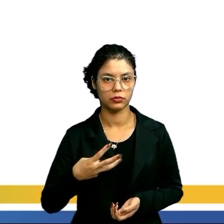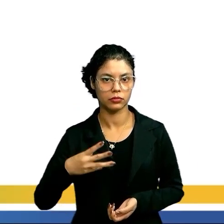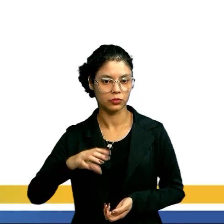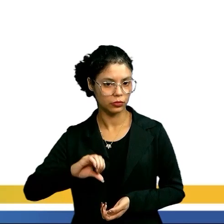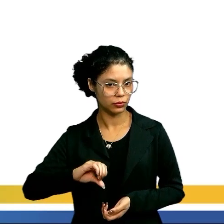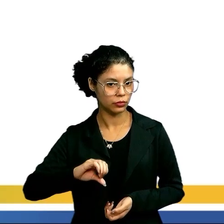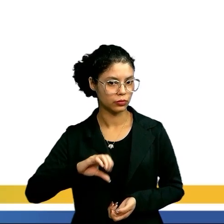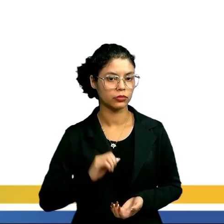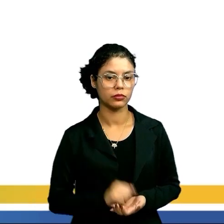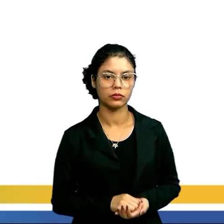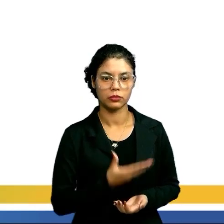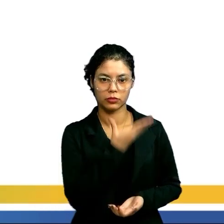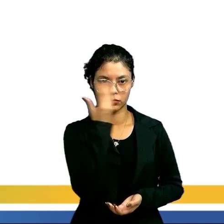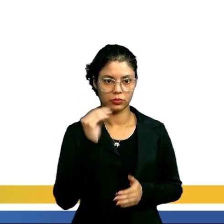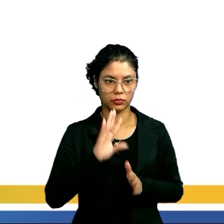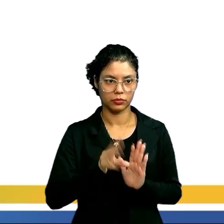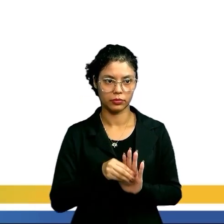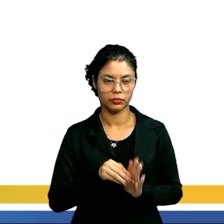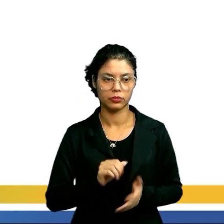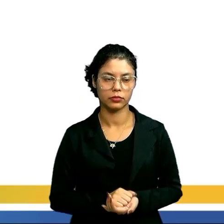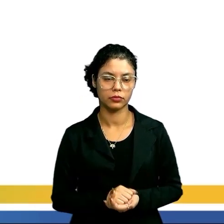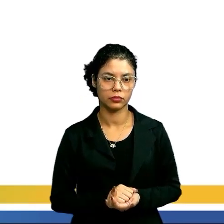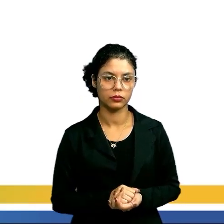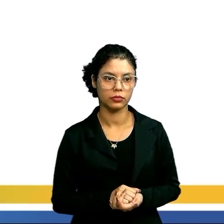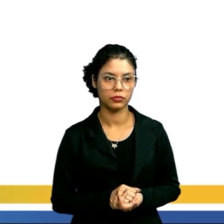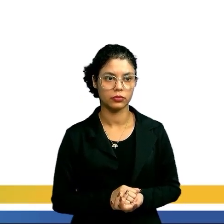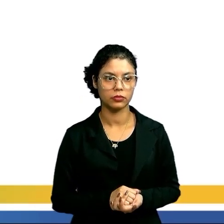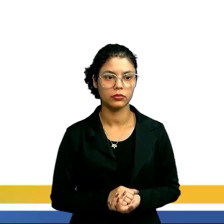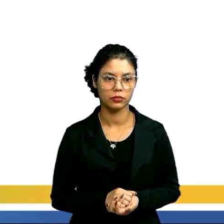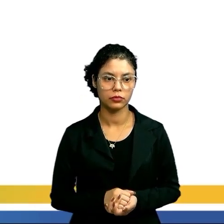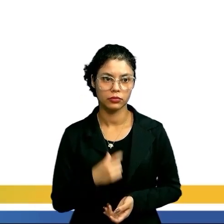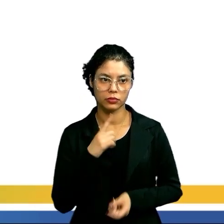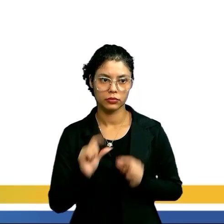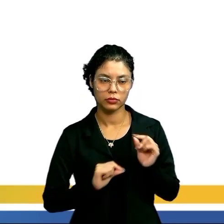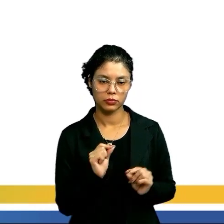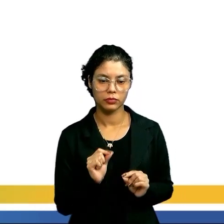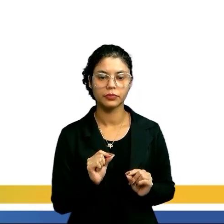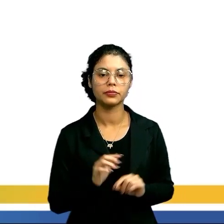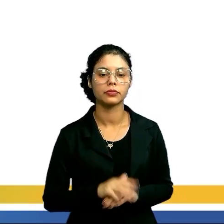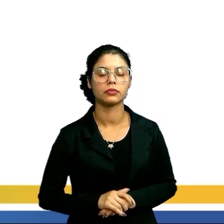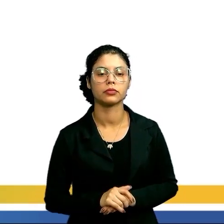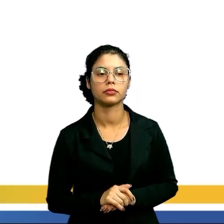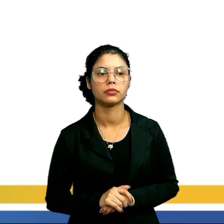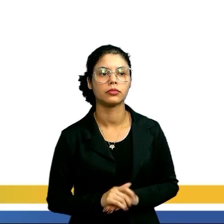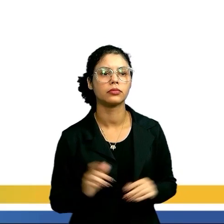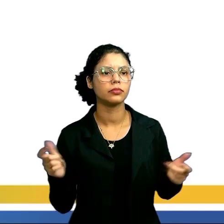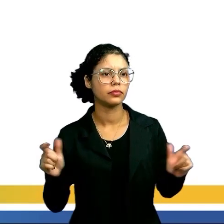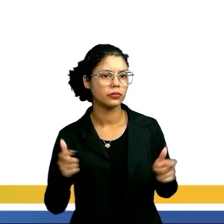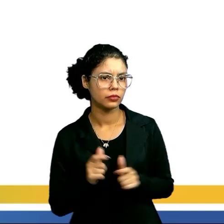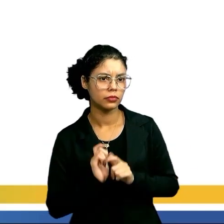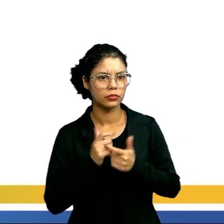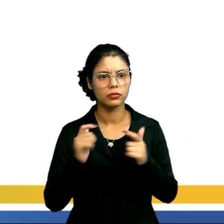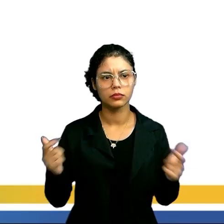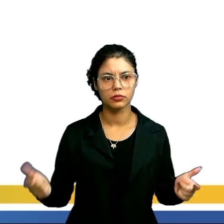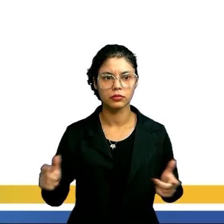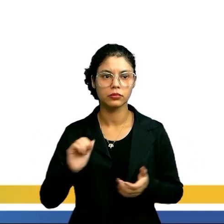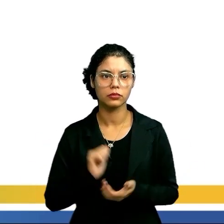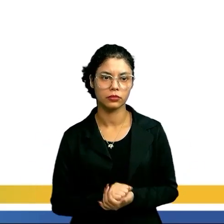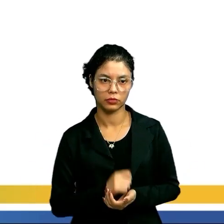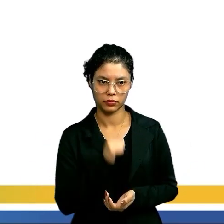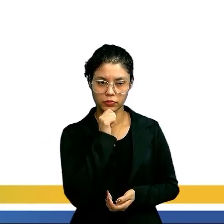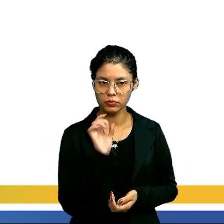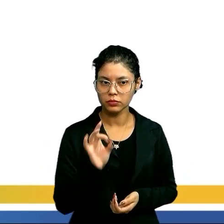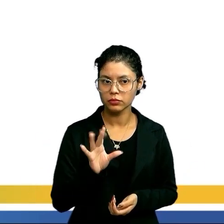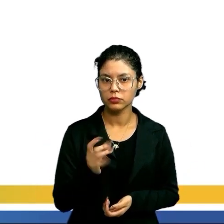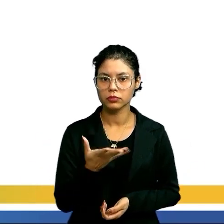139. Eu esqueci de colocar, mas aqui tem o seguinte: as minorias e as maiorias não